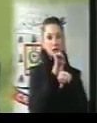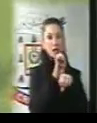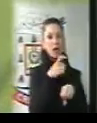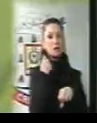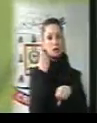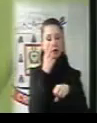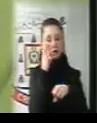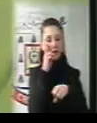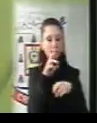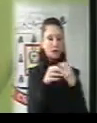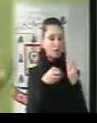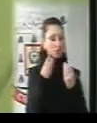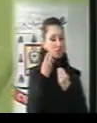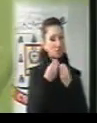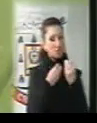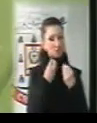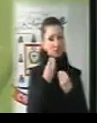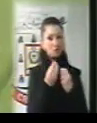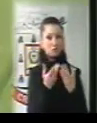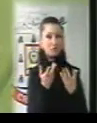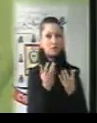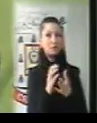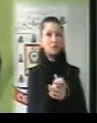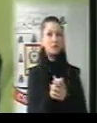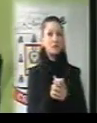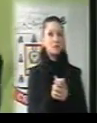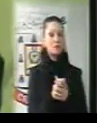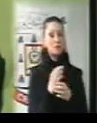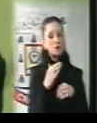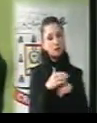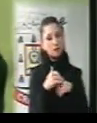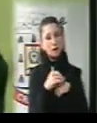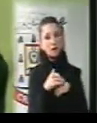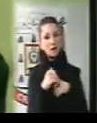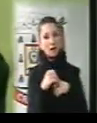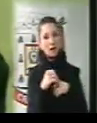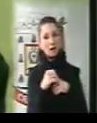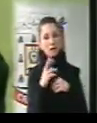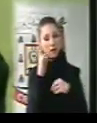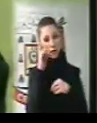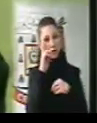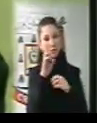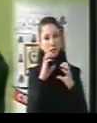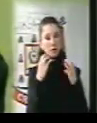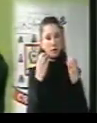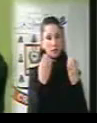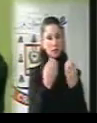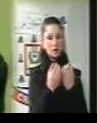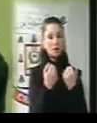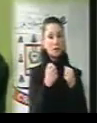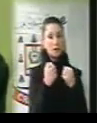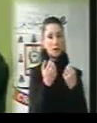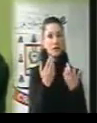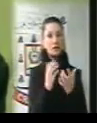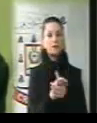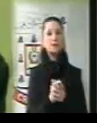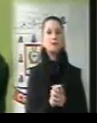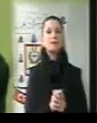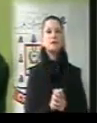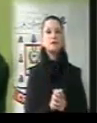analisar com carinho e com devido respeito que a comunidade que por ali trafega precisa.